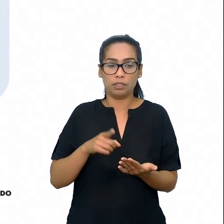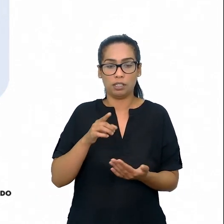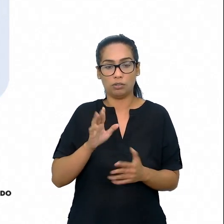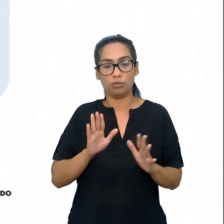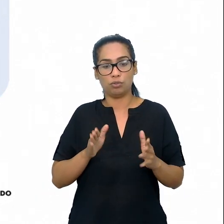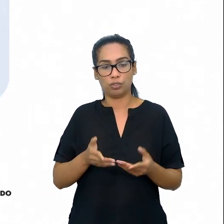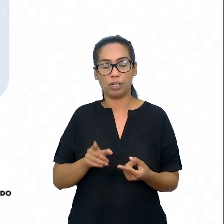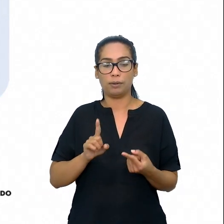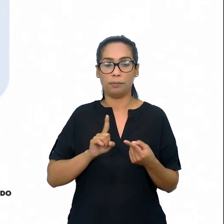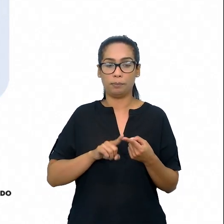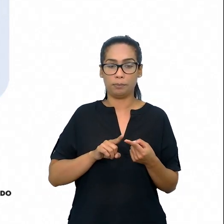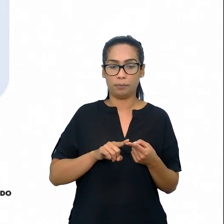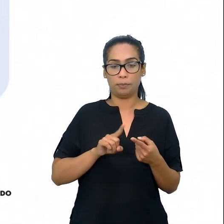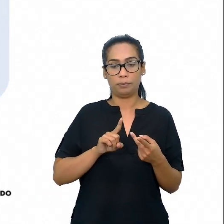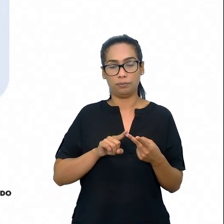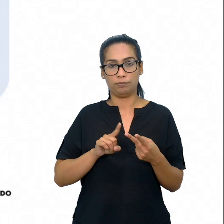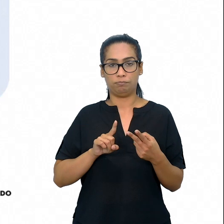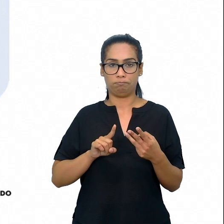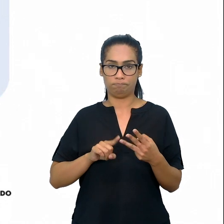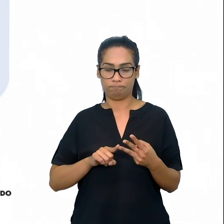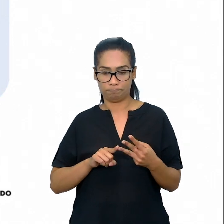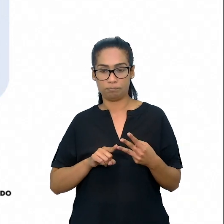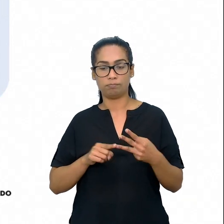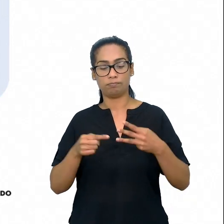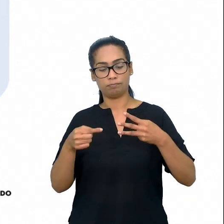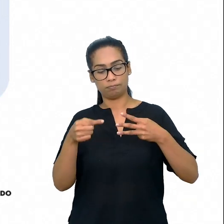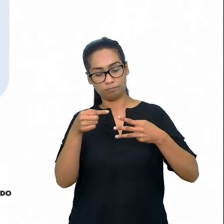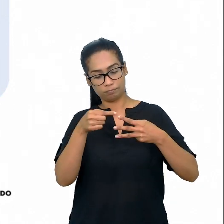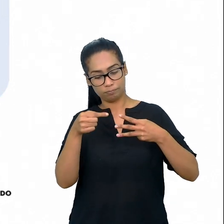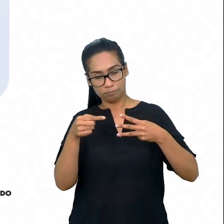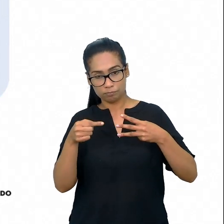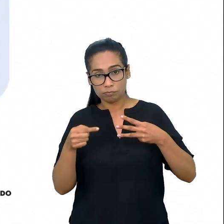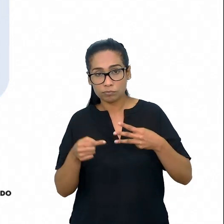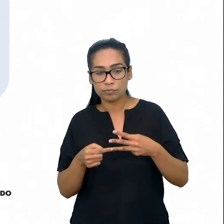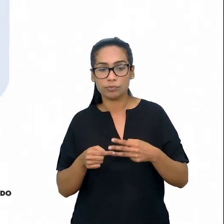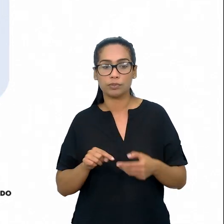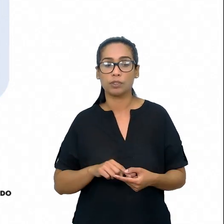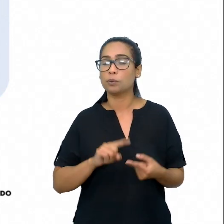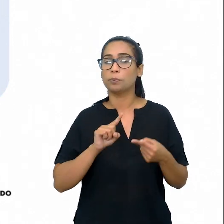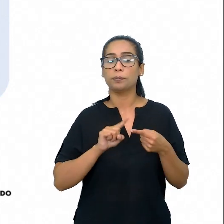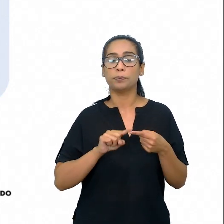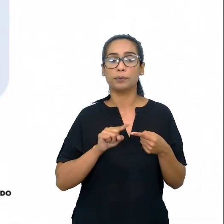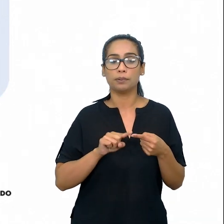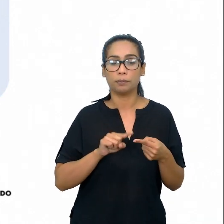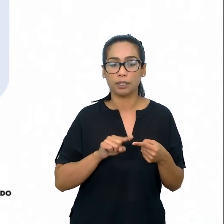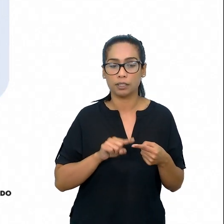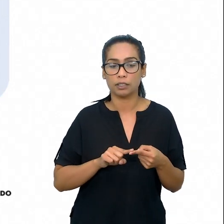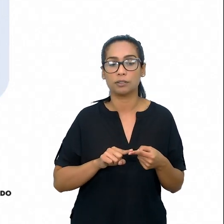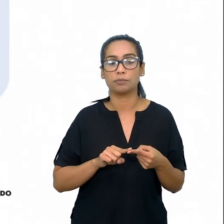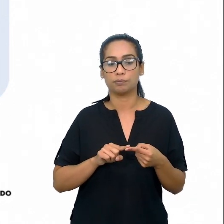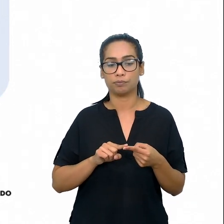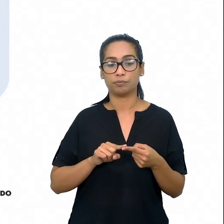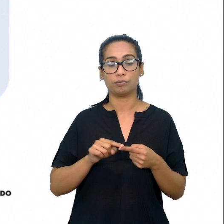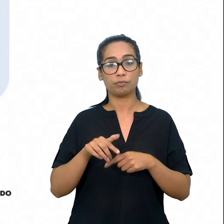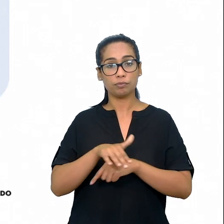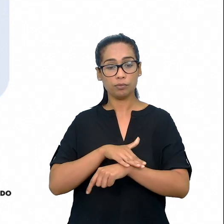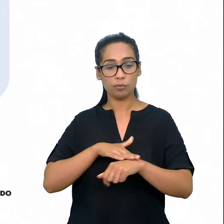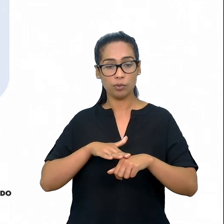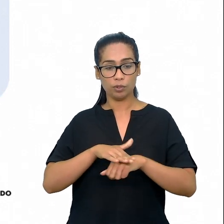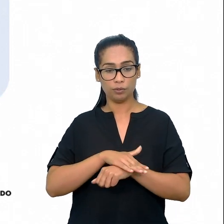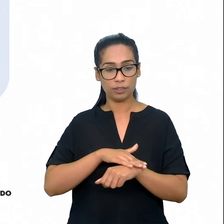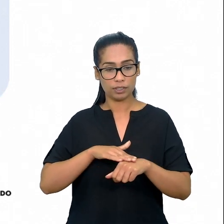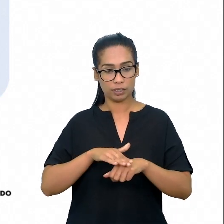está dividida em 3 grandes momentos, sendo que, no primeiro momento, nós vamos conversar sobre